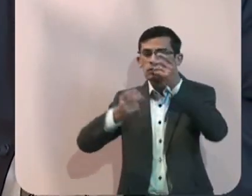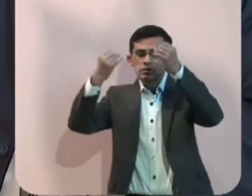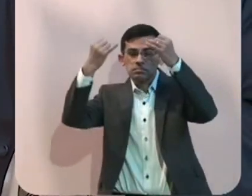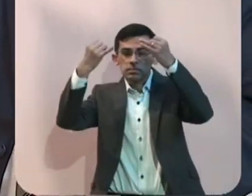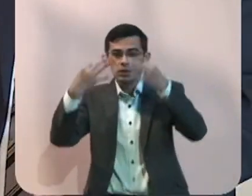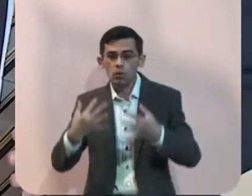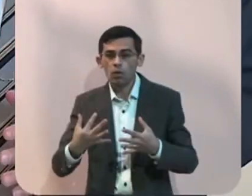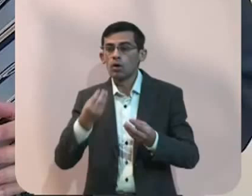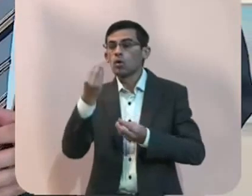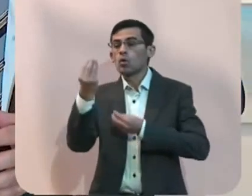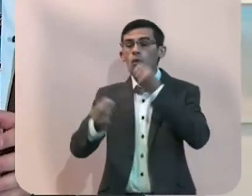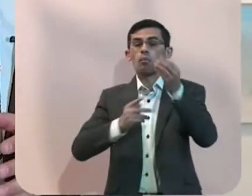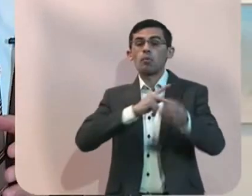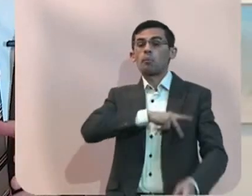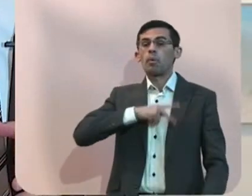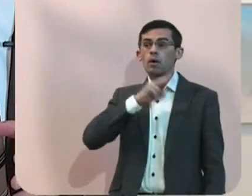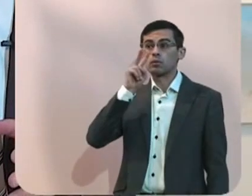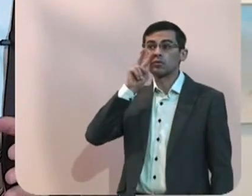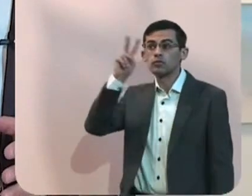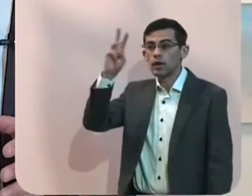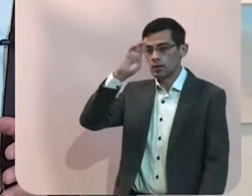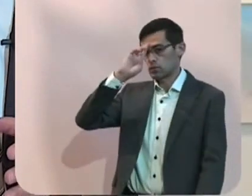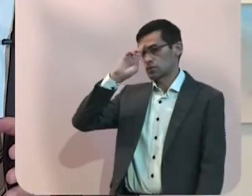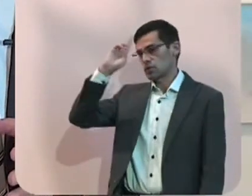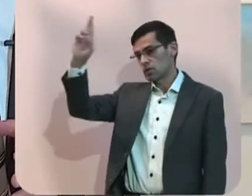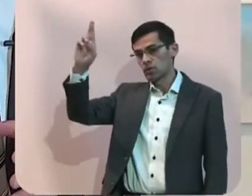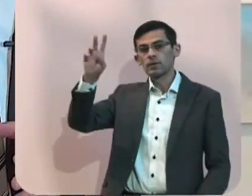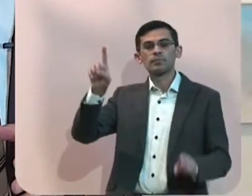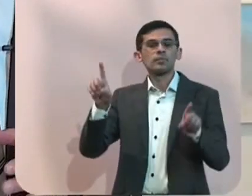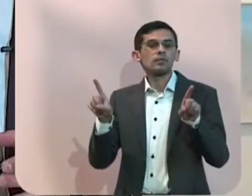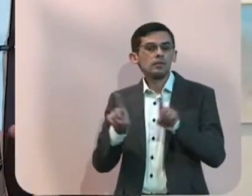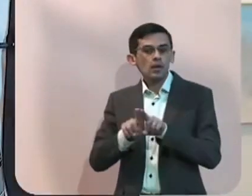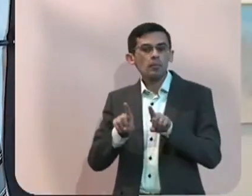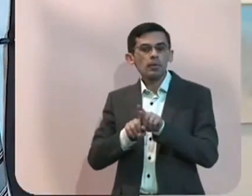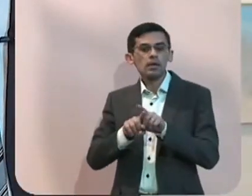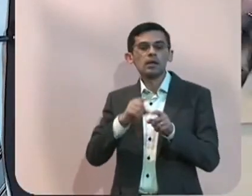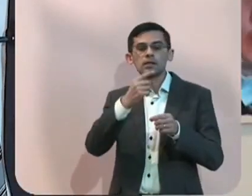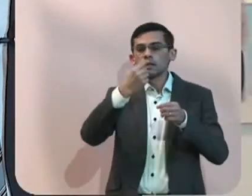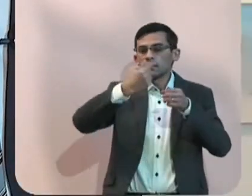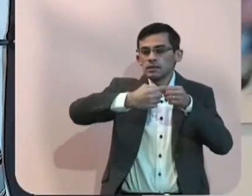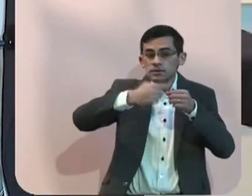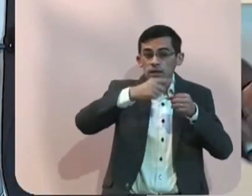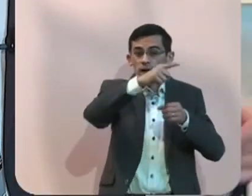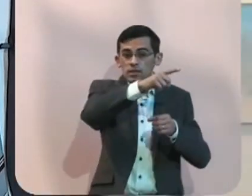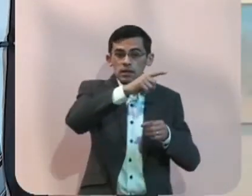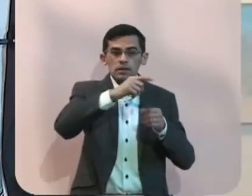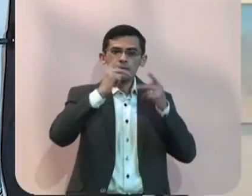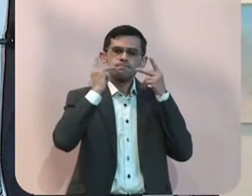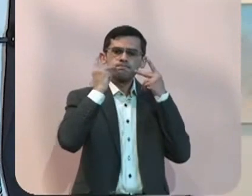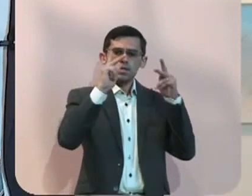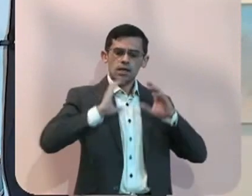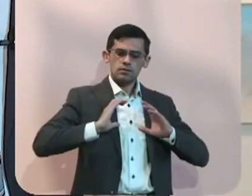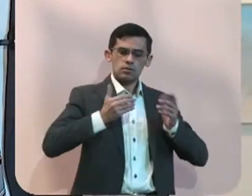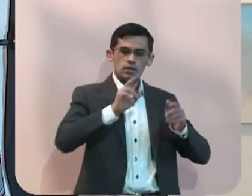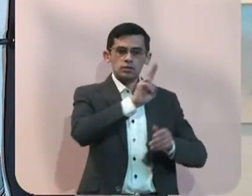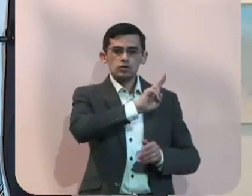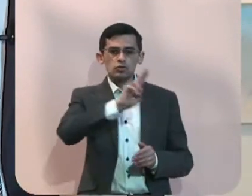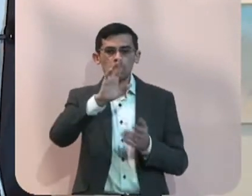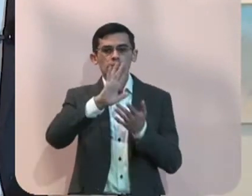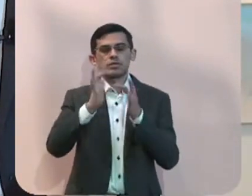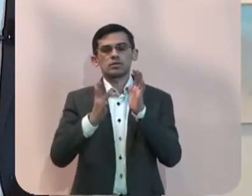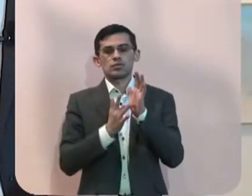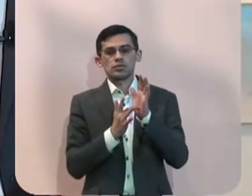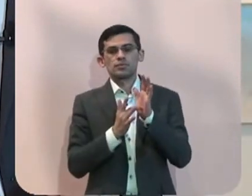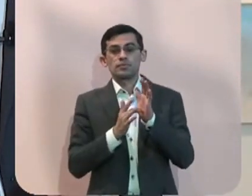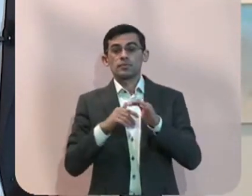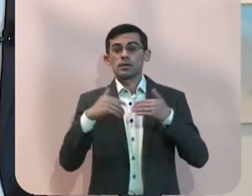Saulo vira o Senhor e que ele falara, e como em Damasco ele havia pregado corajosamente em nome de Jesus.